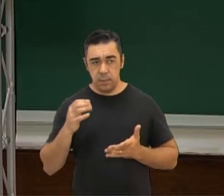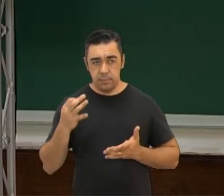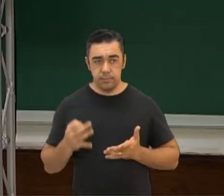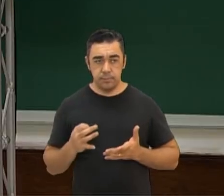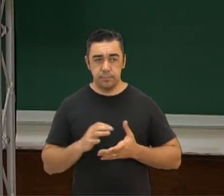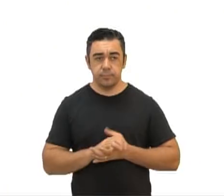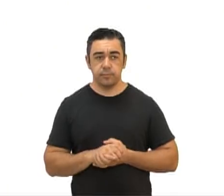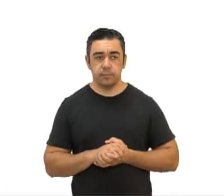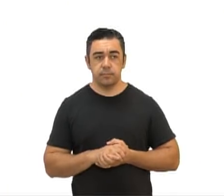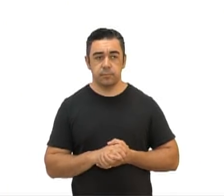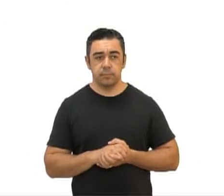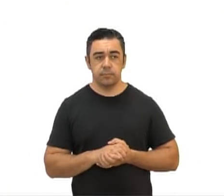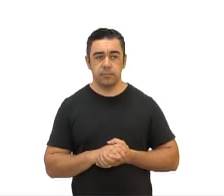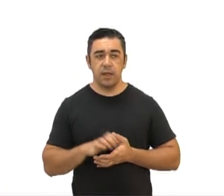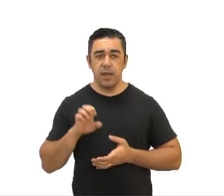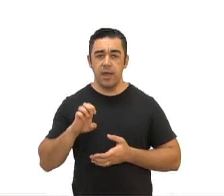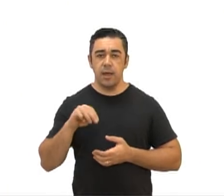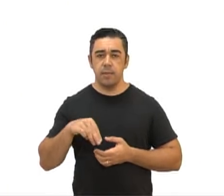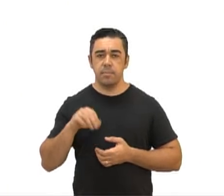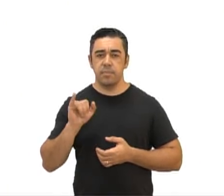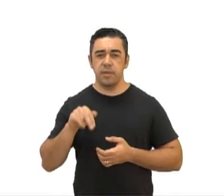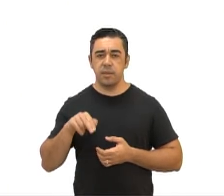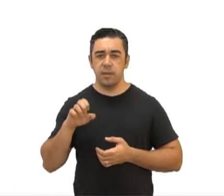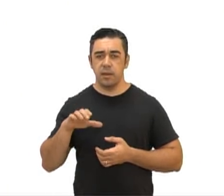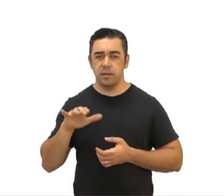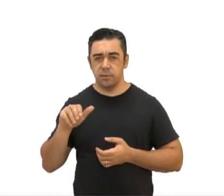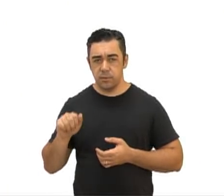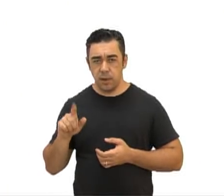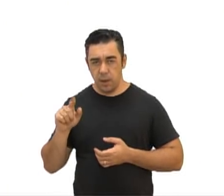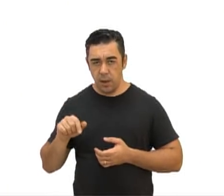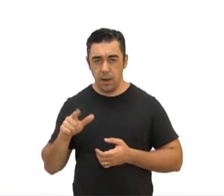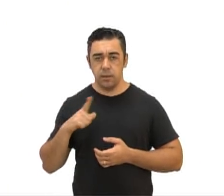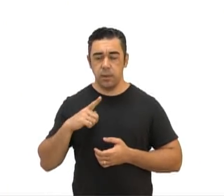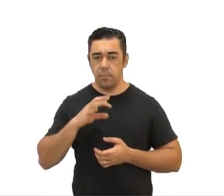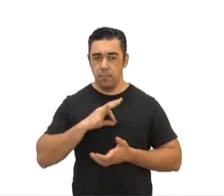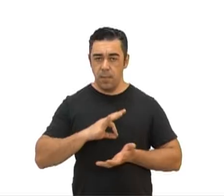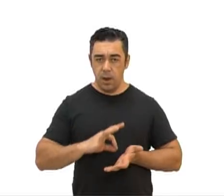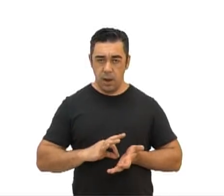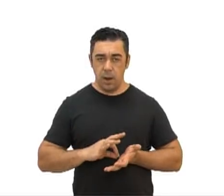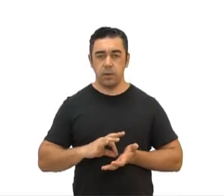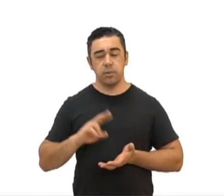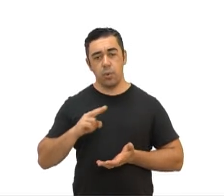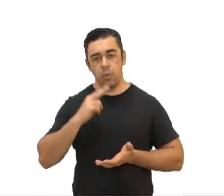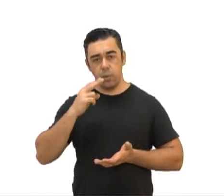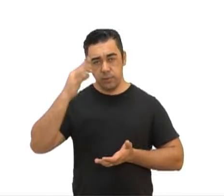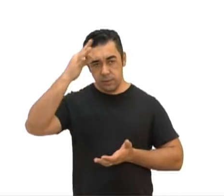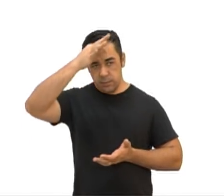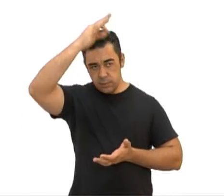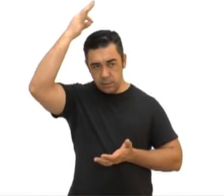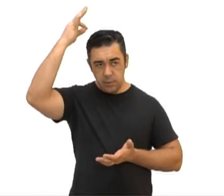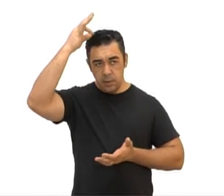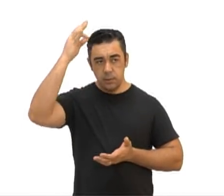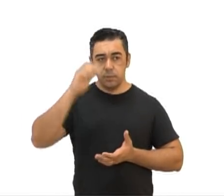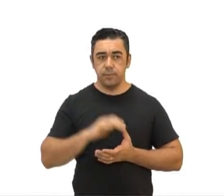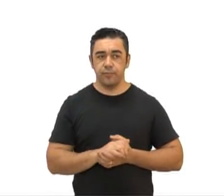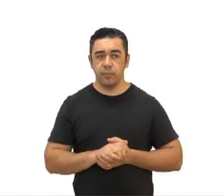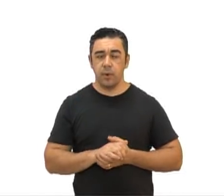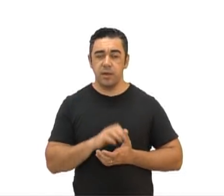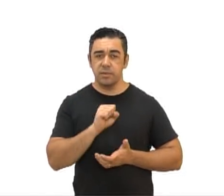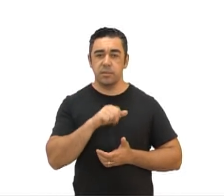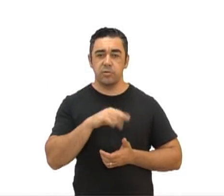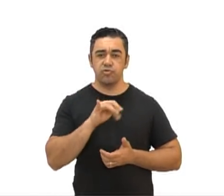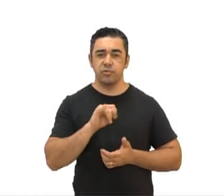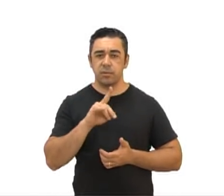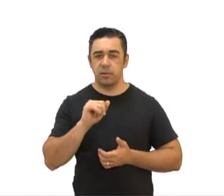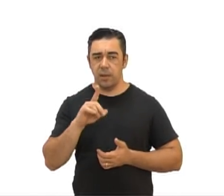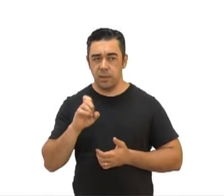né, esses pronomes aí. Vossa Eminência é utilizado para cardeais e santidade para o Papa. Ok? Então, aqui,